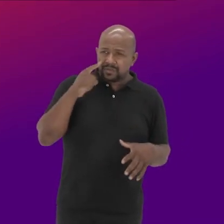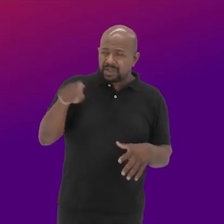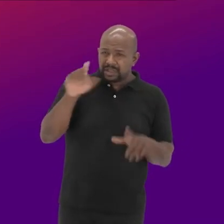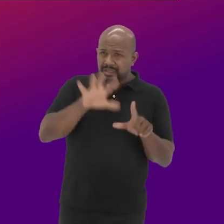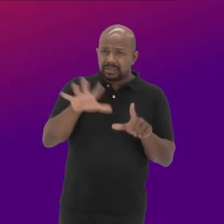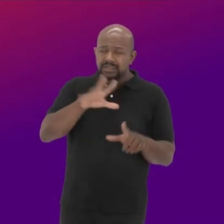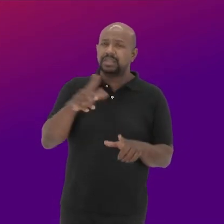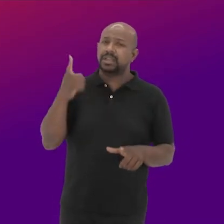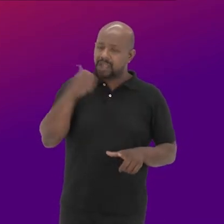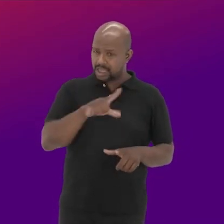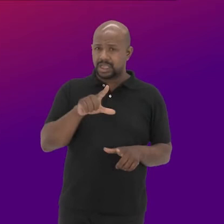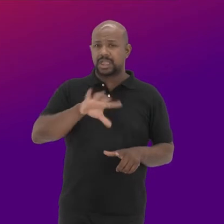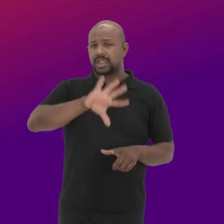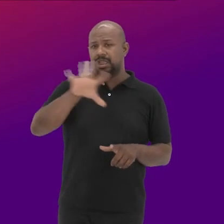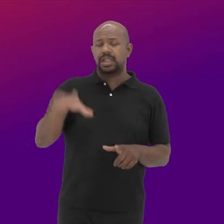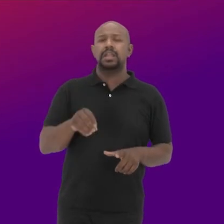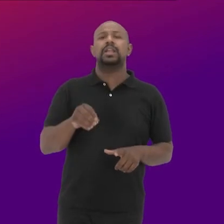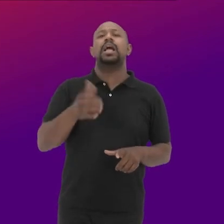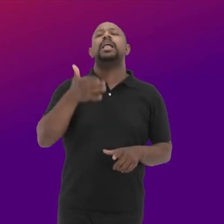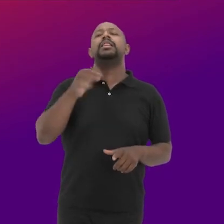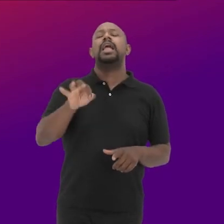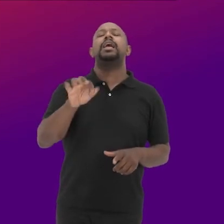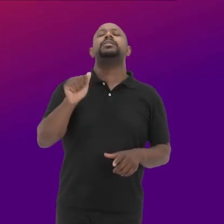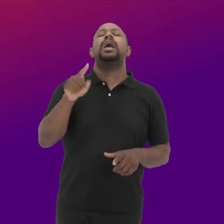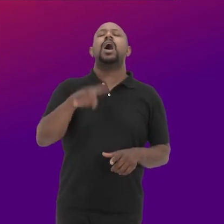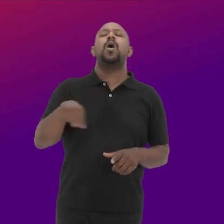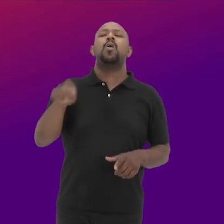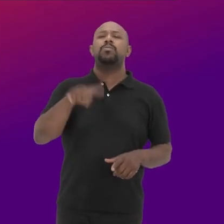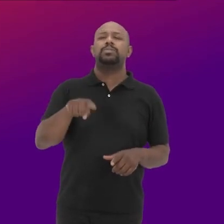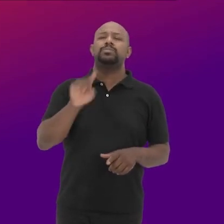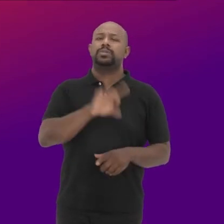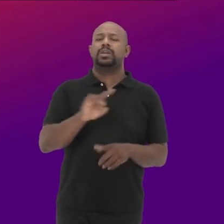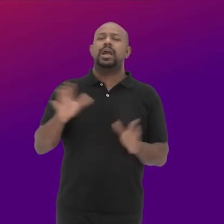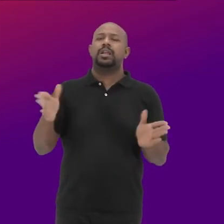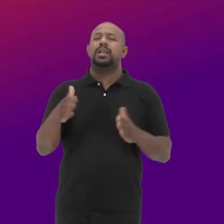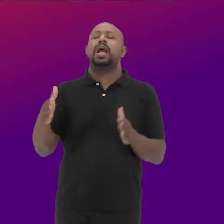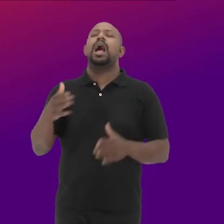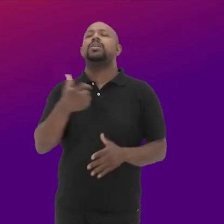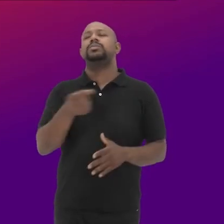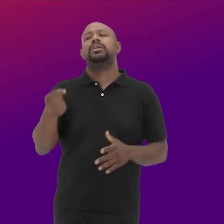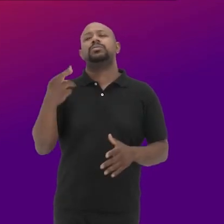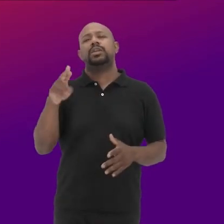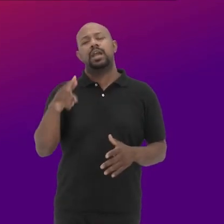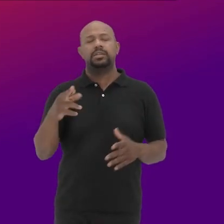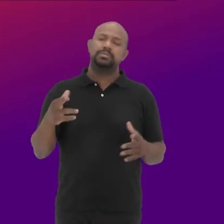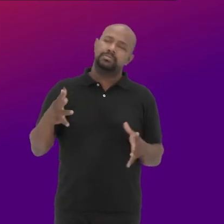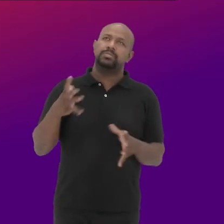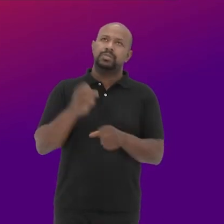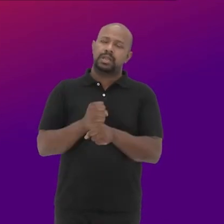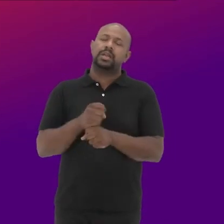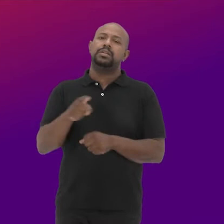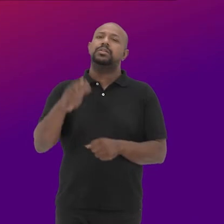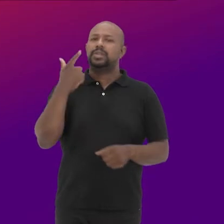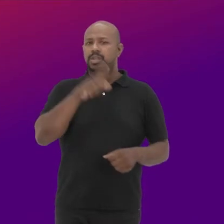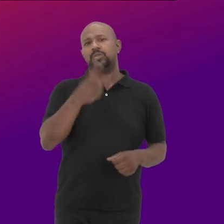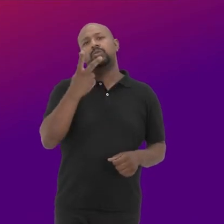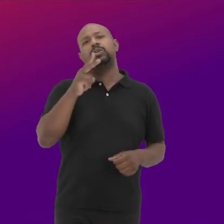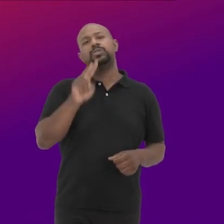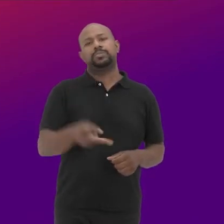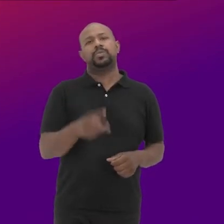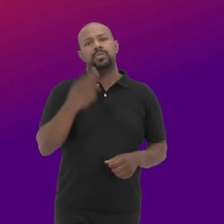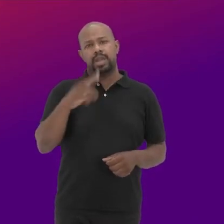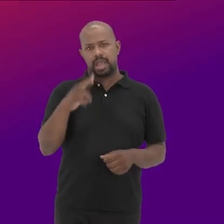vendo nesse slide, ele receberia 10 arrobas de cacau por hectare a R$200, ou seja,